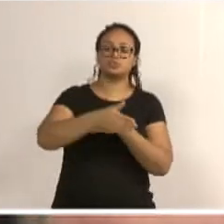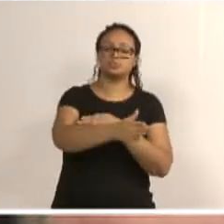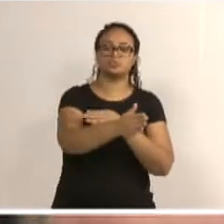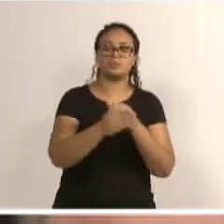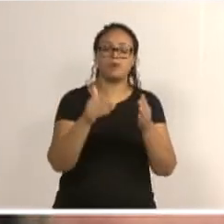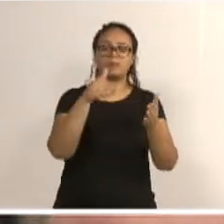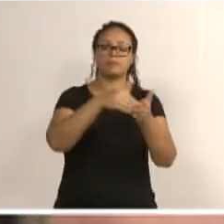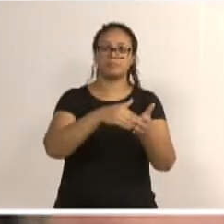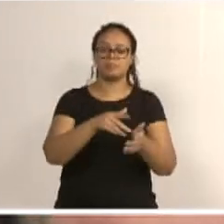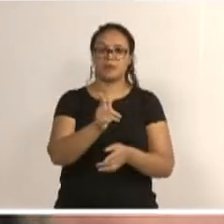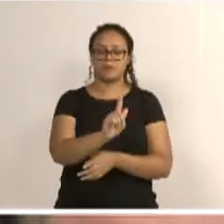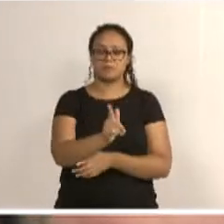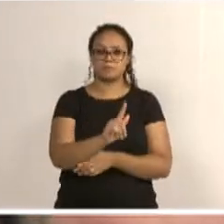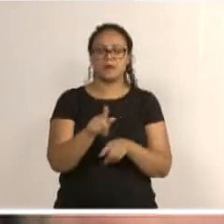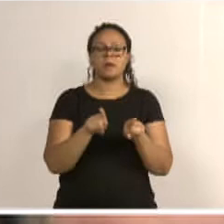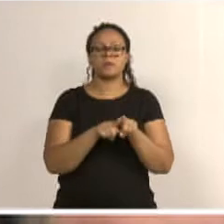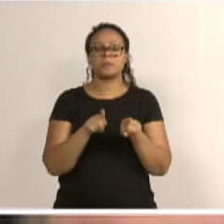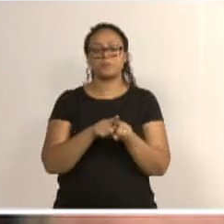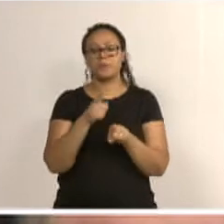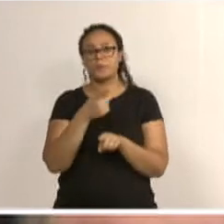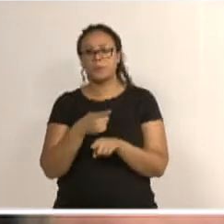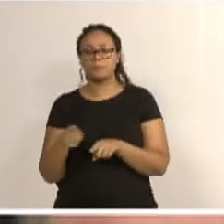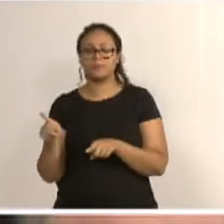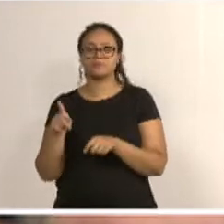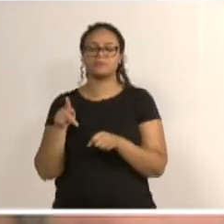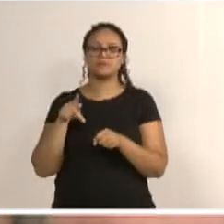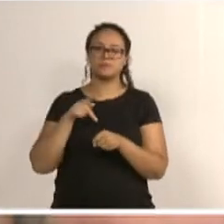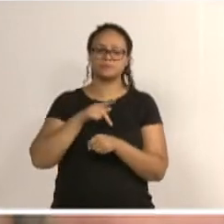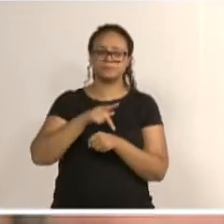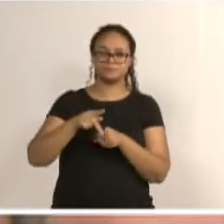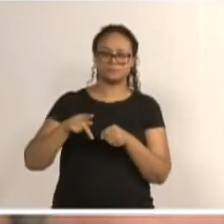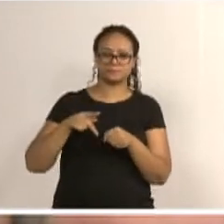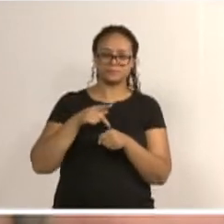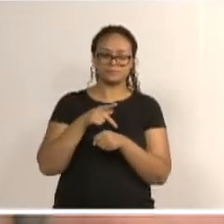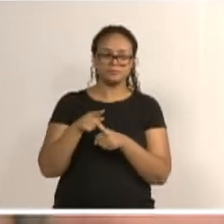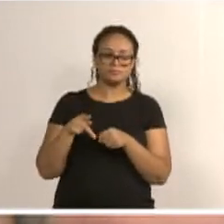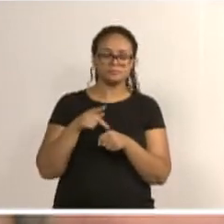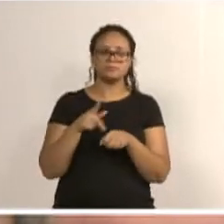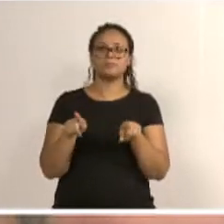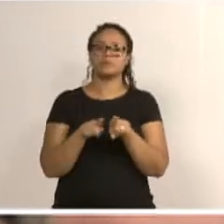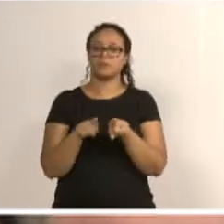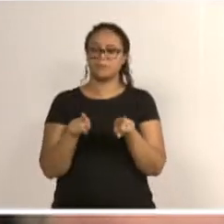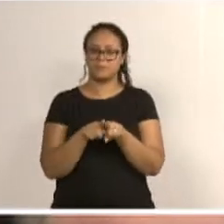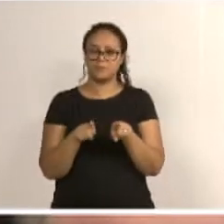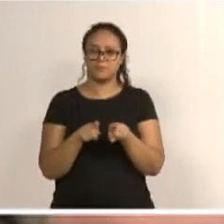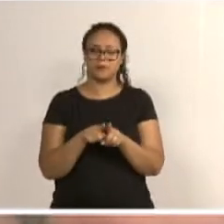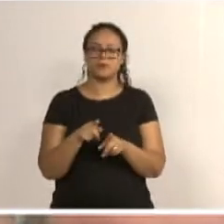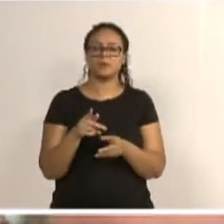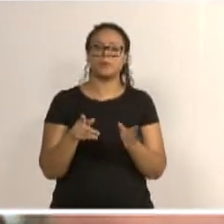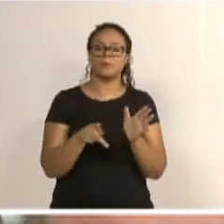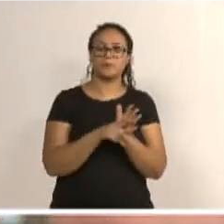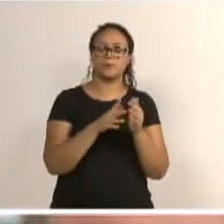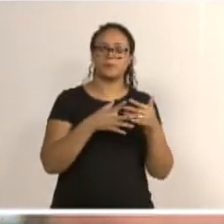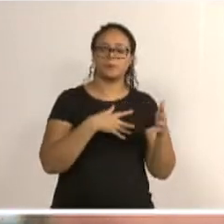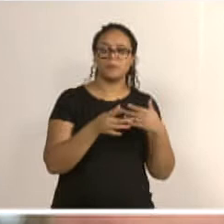aqui a questão da linha do Passo Manso, que foi mudada em relação ao Terminal da Fonte, que perdeu muito, onde a outra empresa